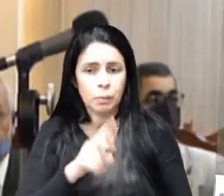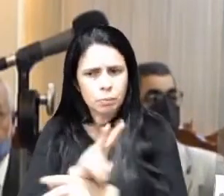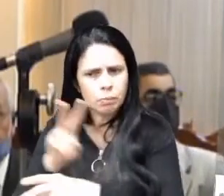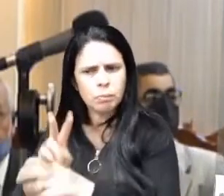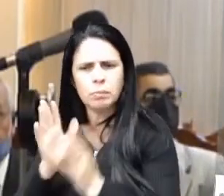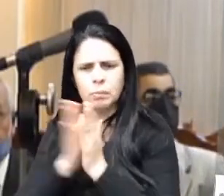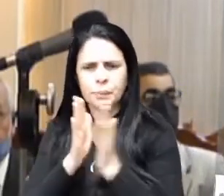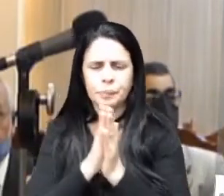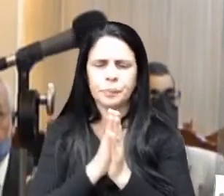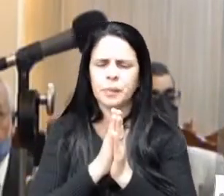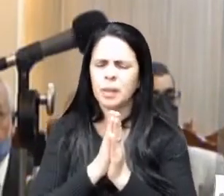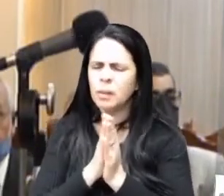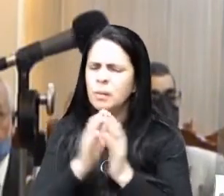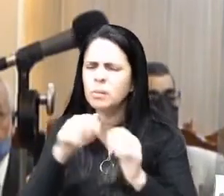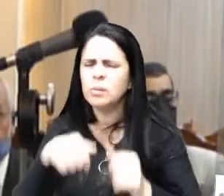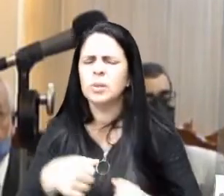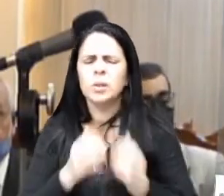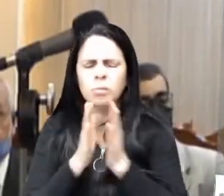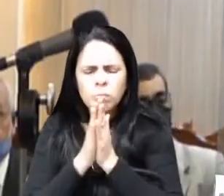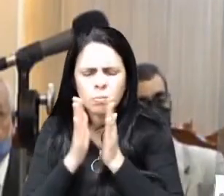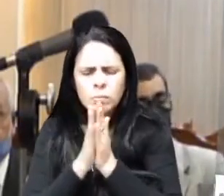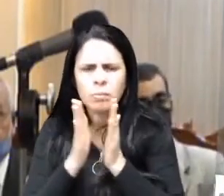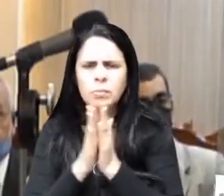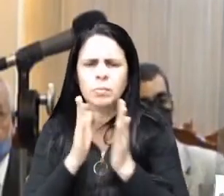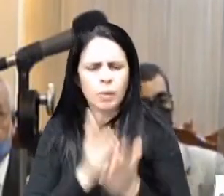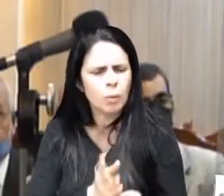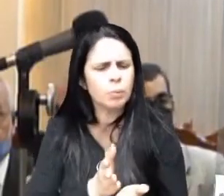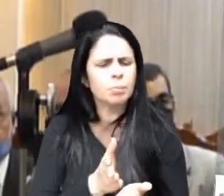à oração.